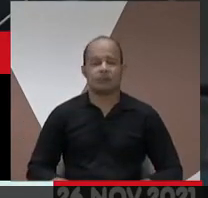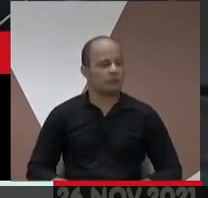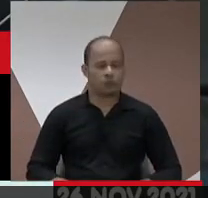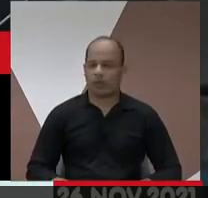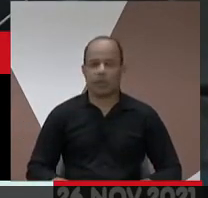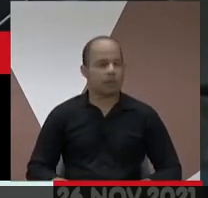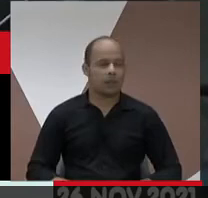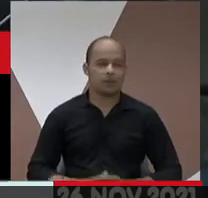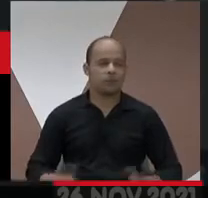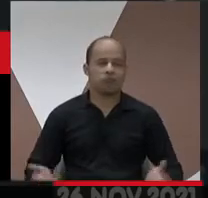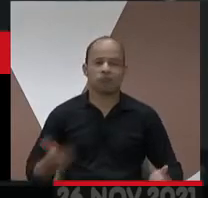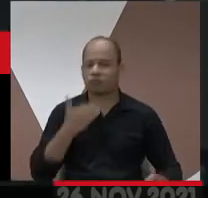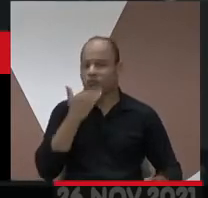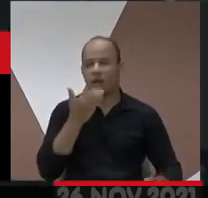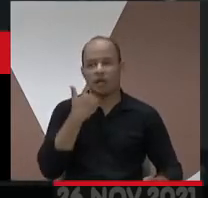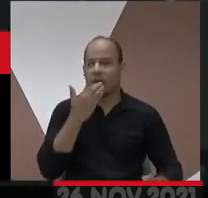adianta.